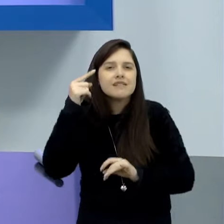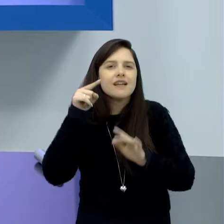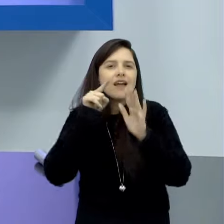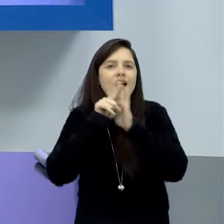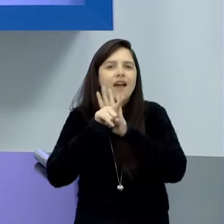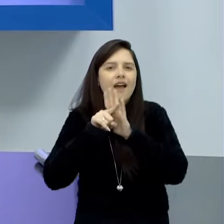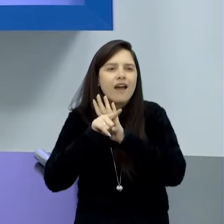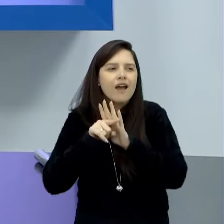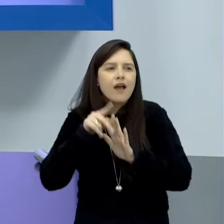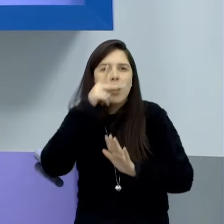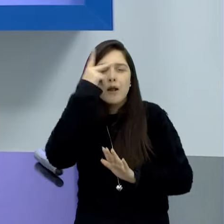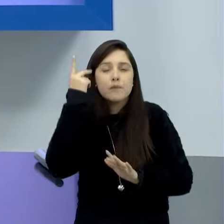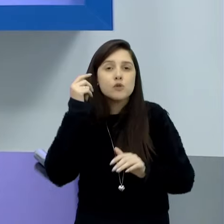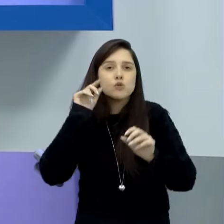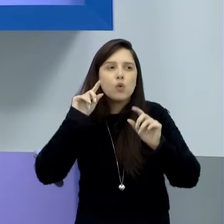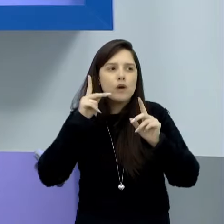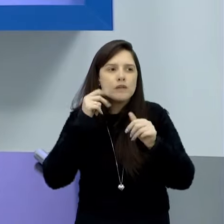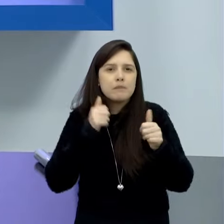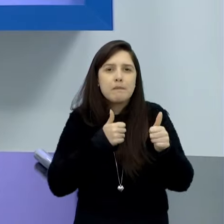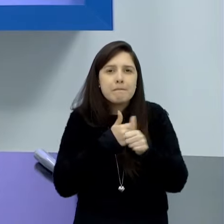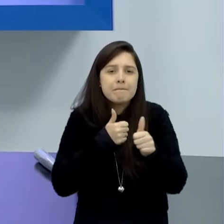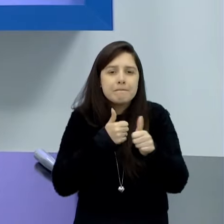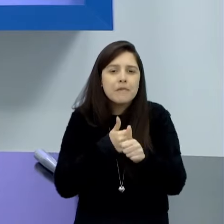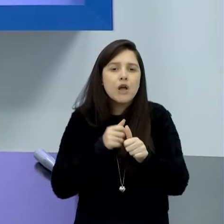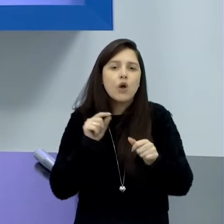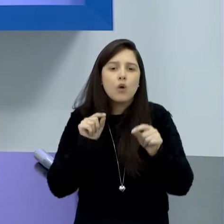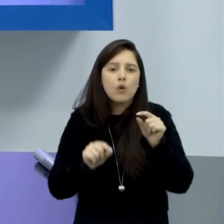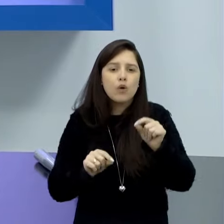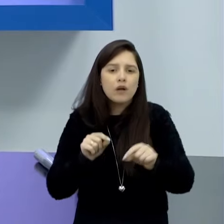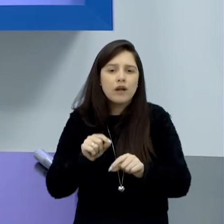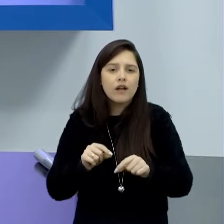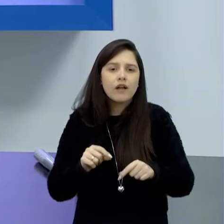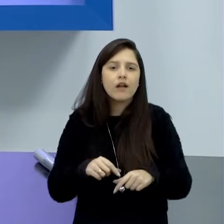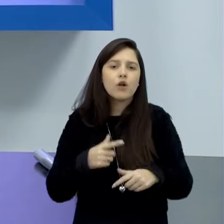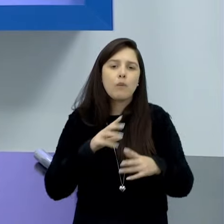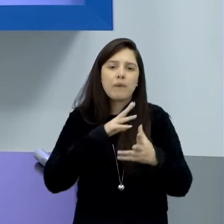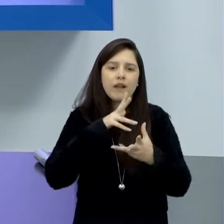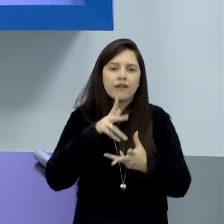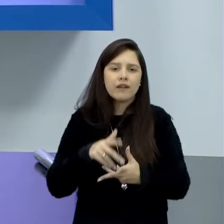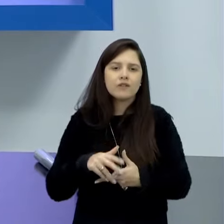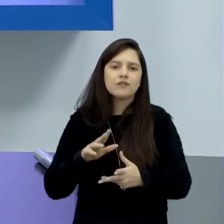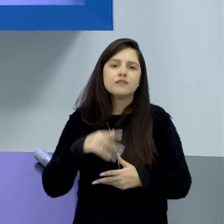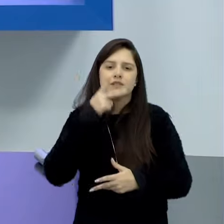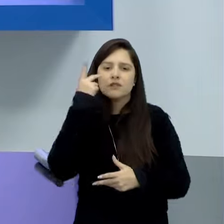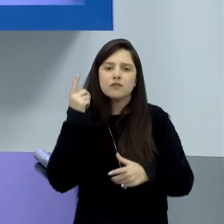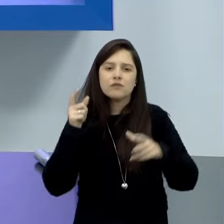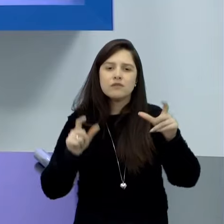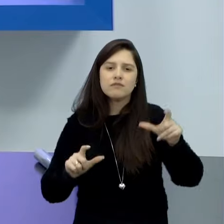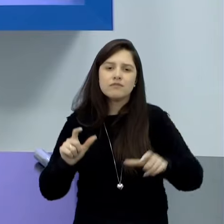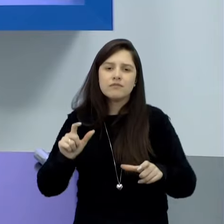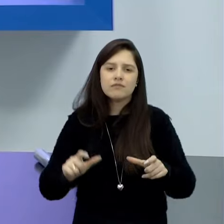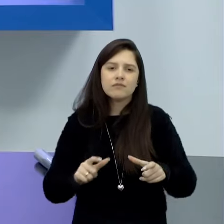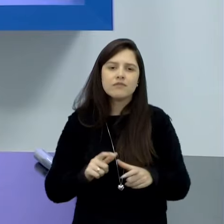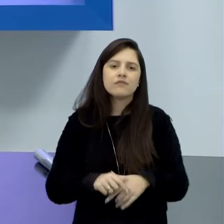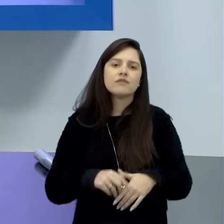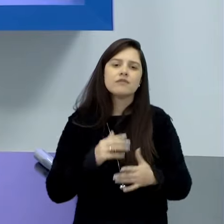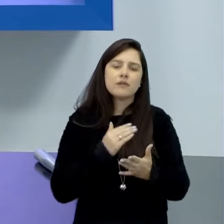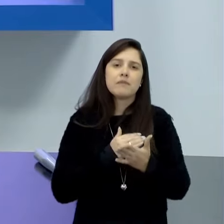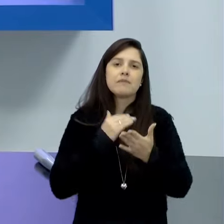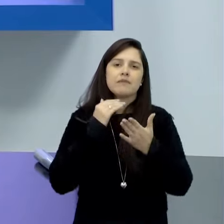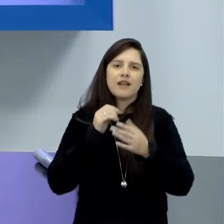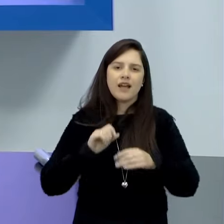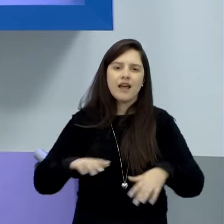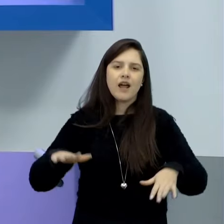as pessoas mais próximas desse ponto, né, no planeta Terra, são as pessoas que estão na Estação